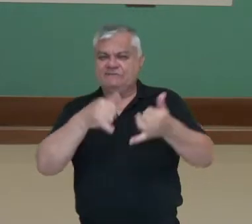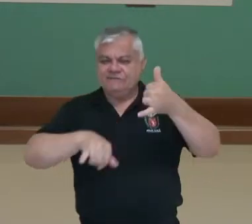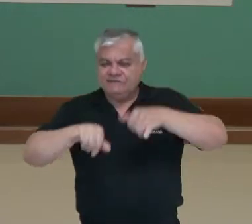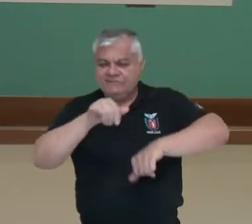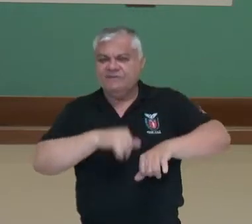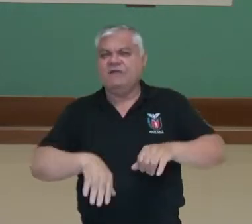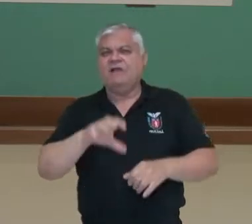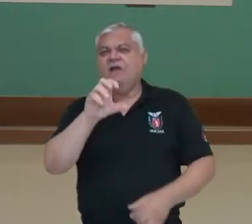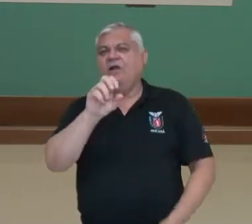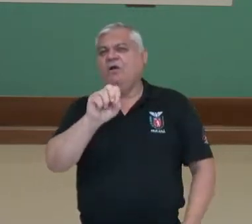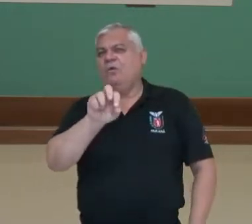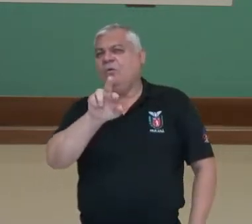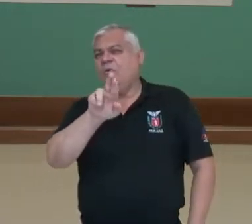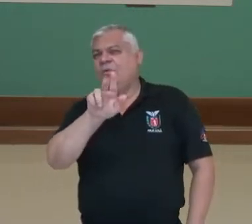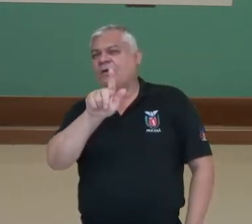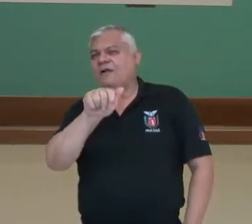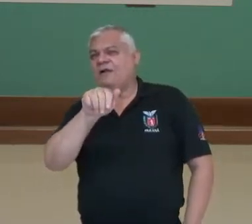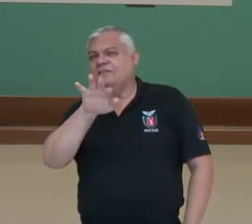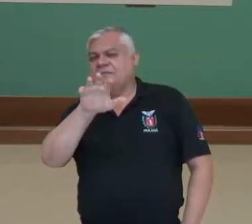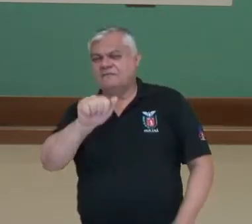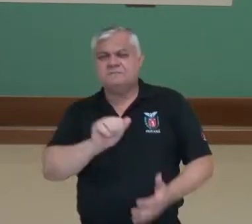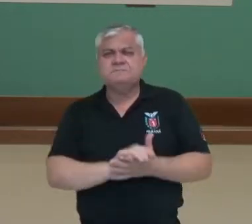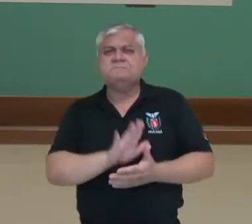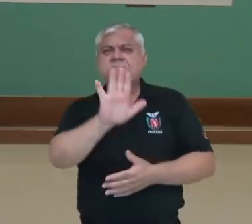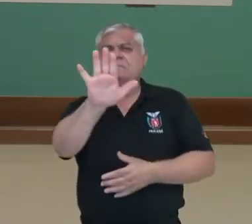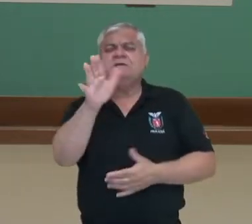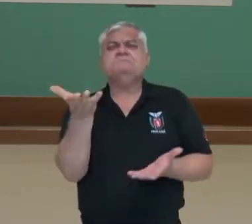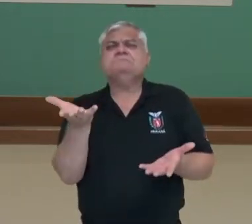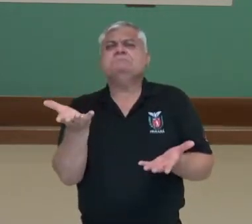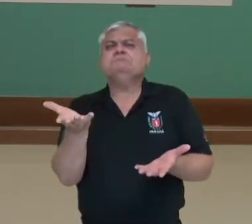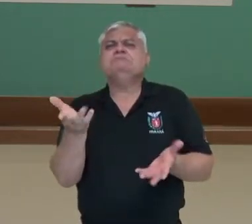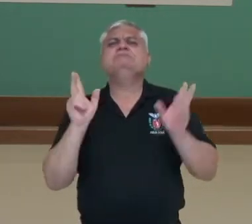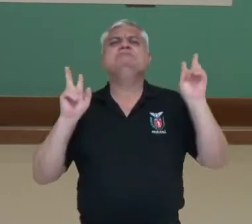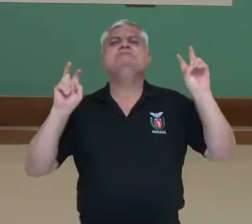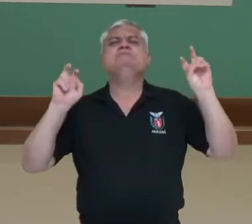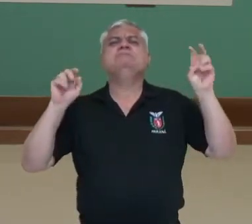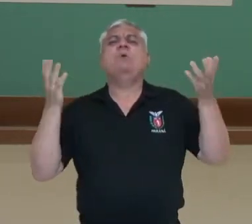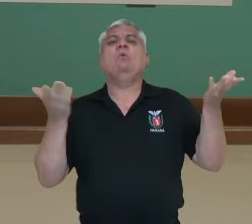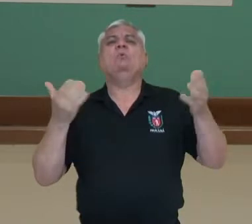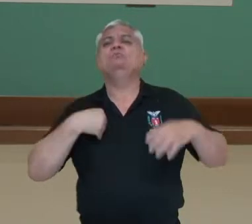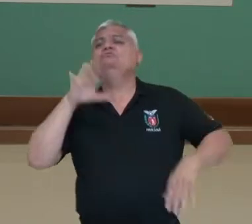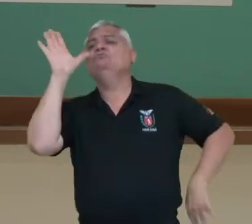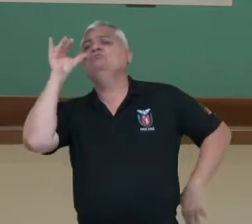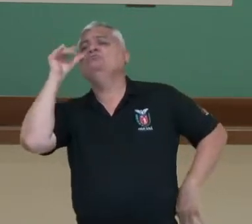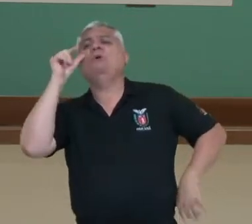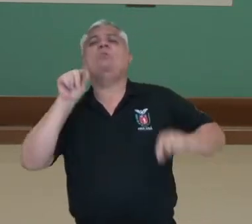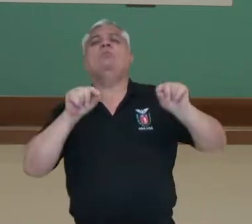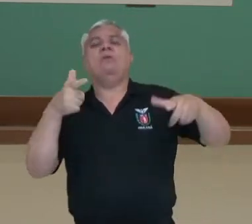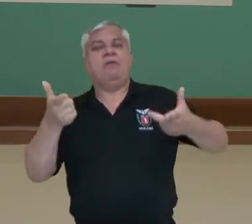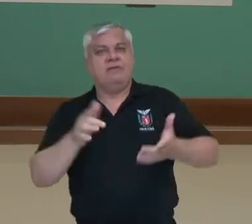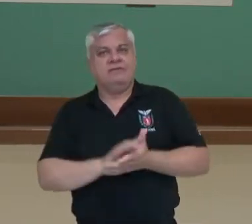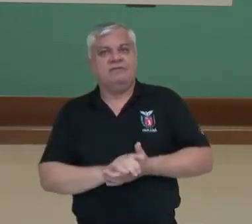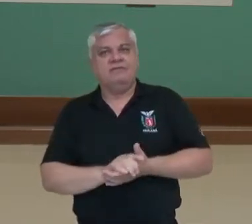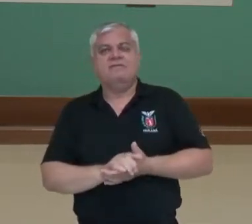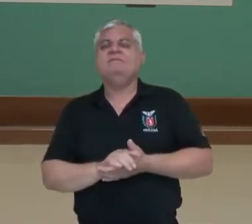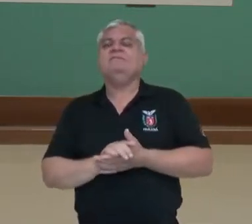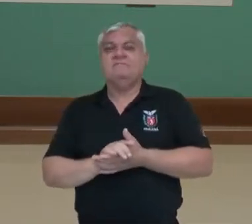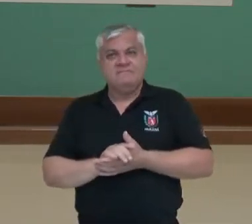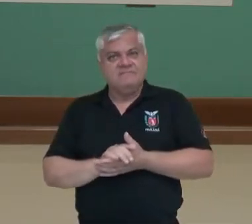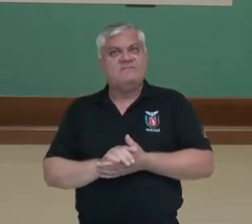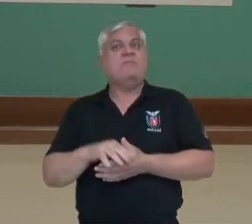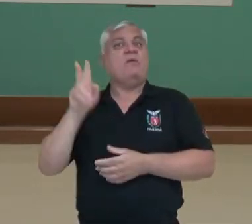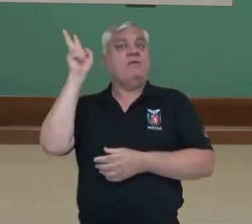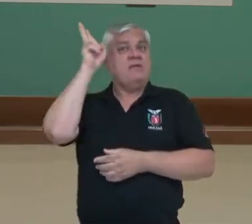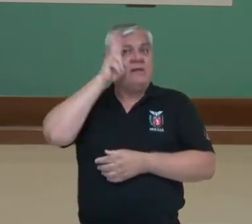Professor? Tá, professor. Eu quero saber qual é o assunto, professor. Nós vamos retomar o assunto